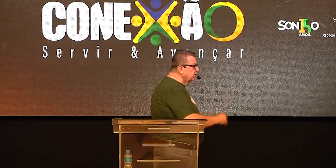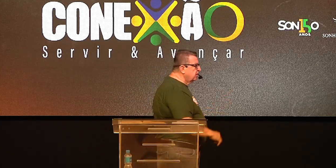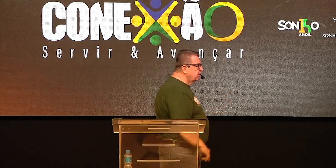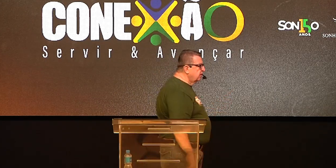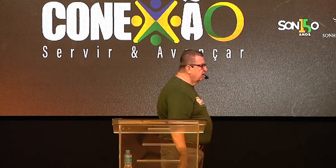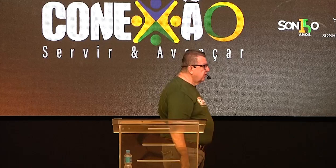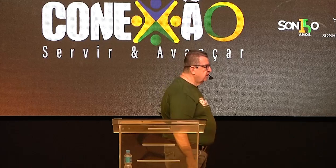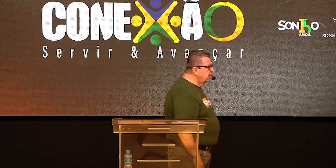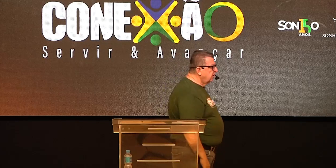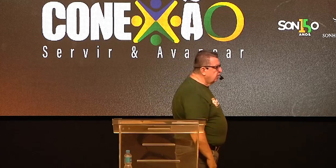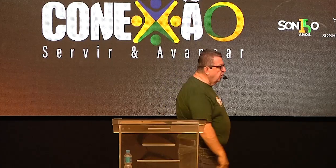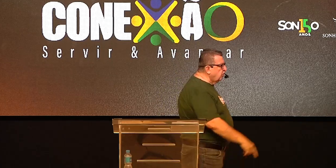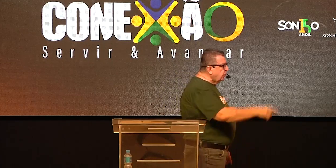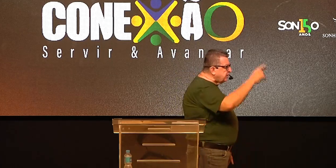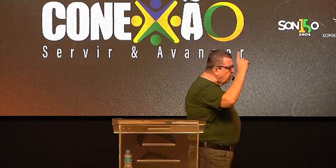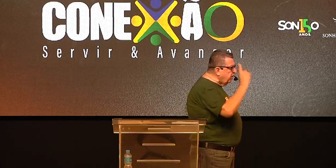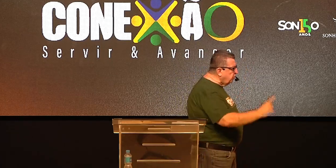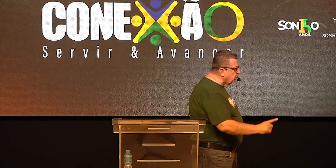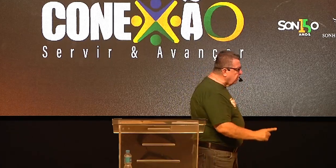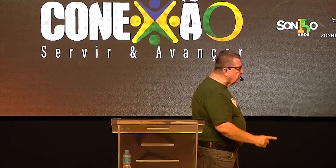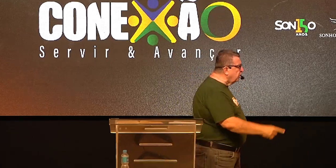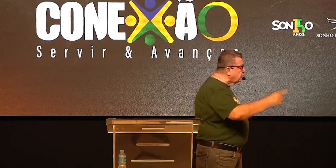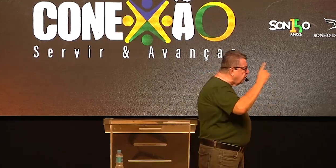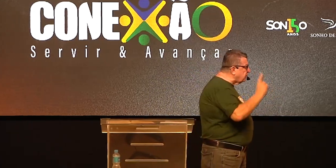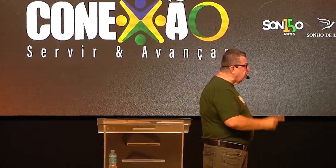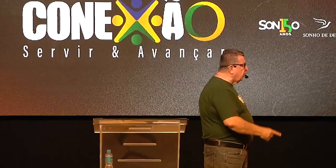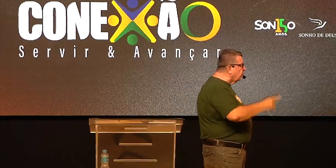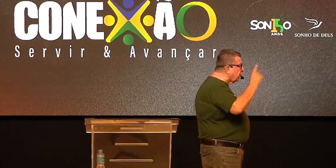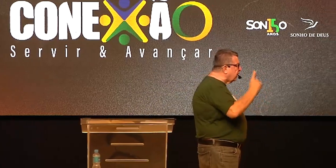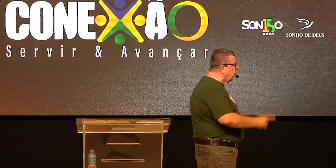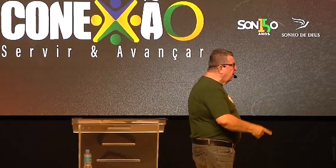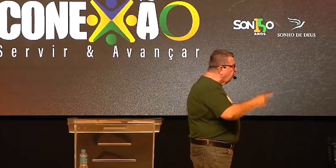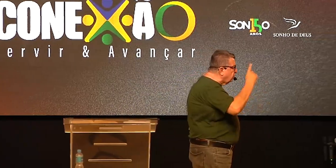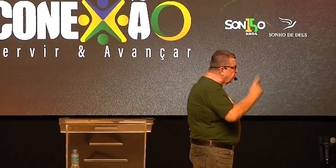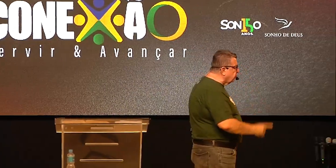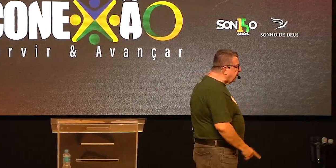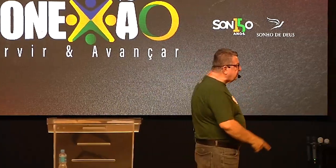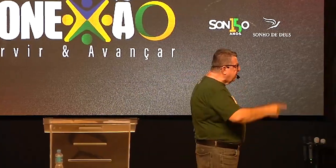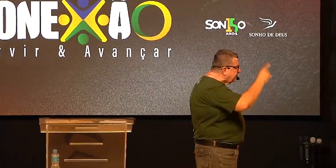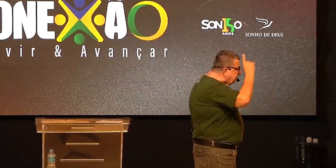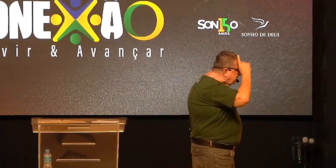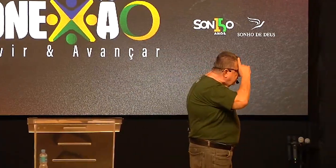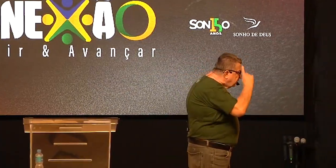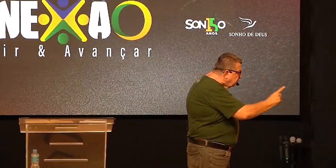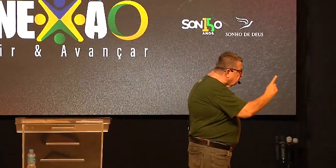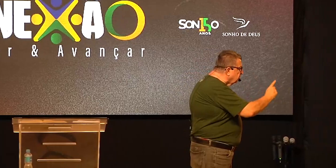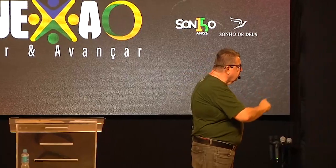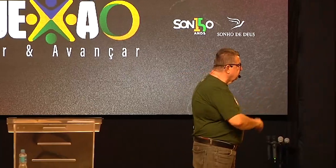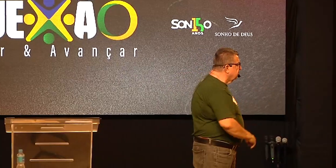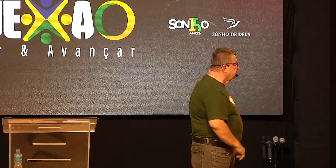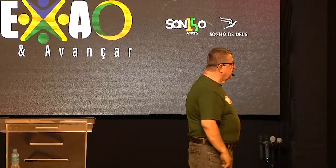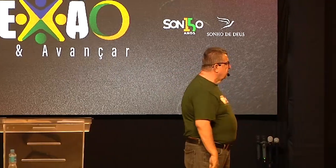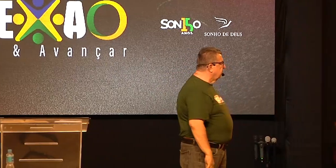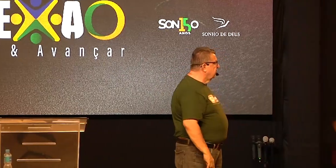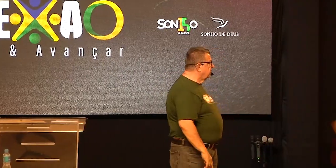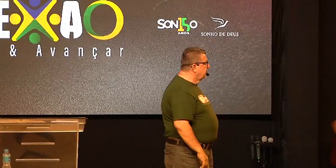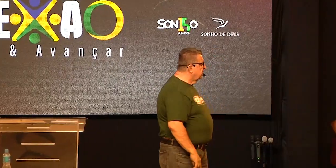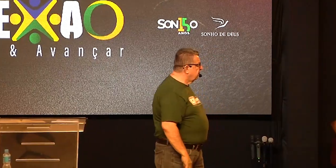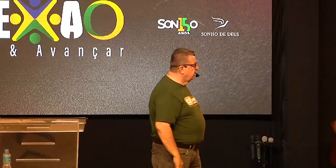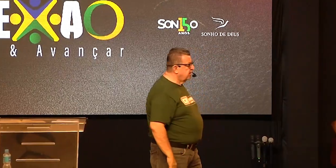sentido? Quantos pais estão revoltados? Quantos filhos estão revoltados com seus pais sem sentido?